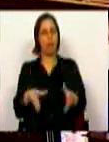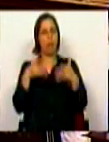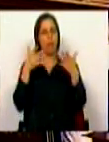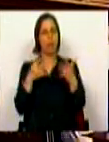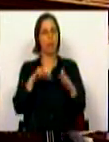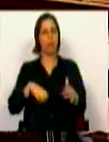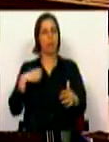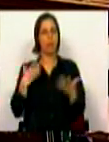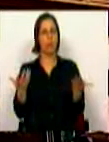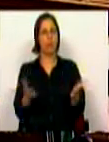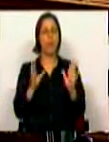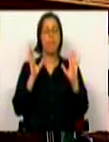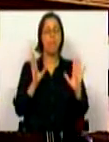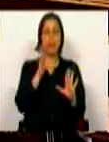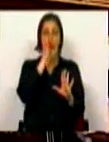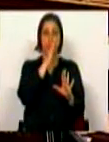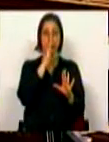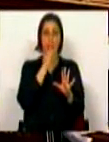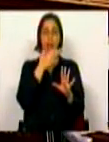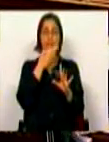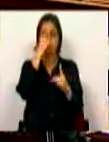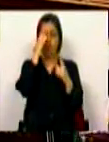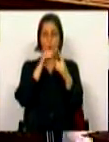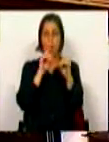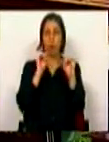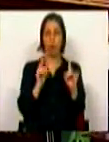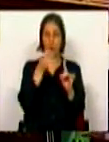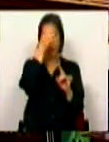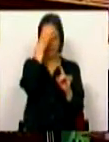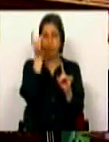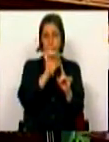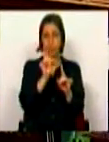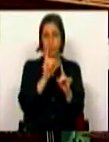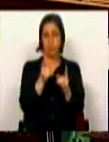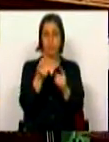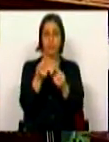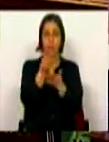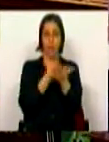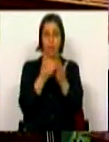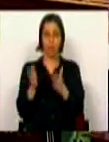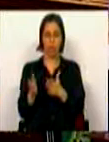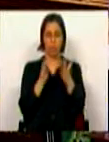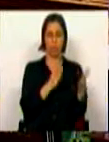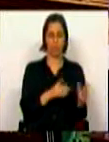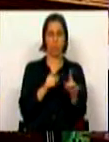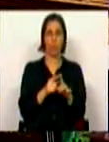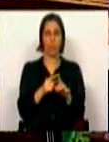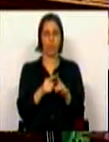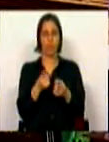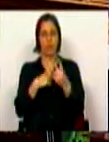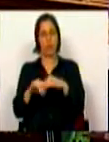iniciativa dos Verdes, mas sempre com um objetivo: não esquecer a economia, por um lado, e as